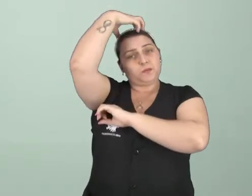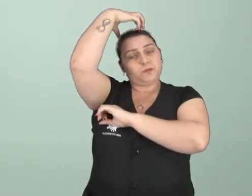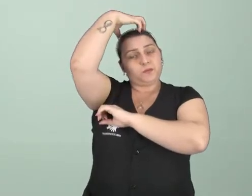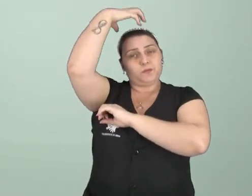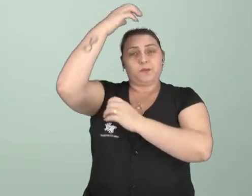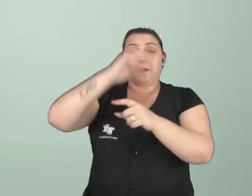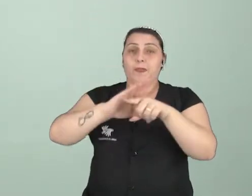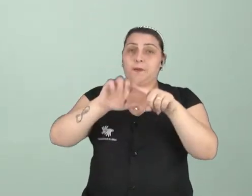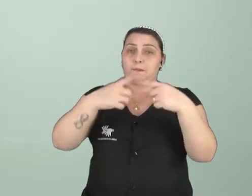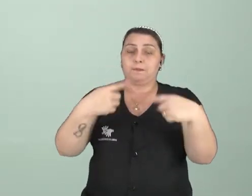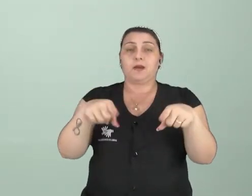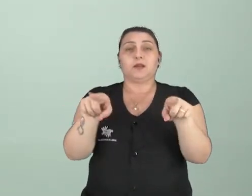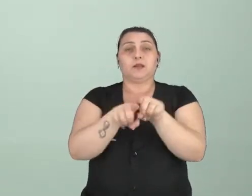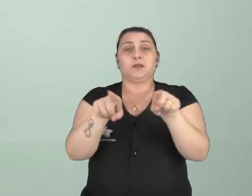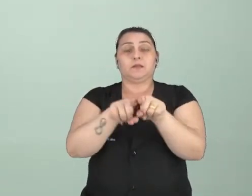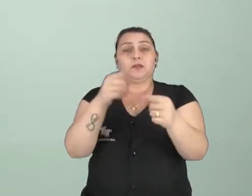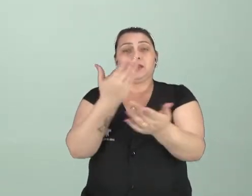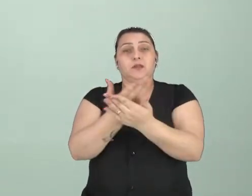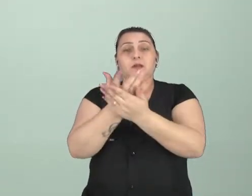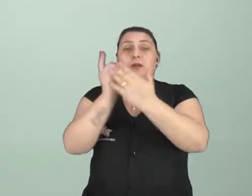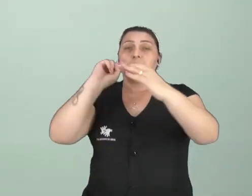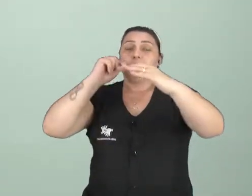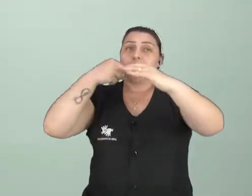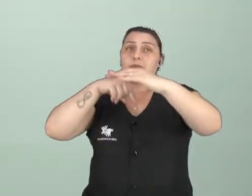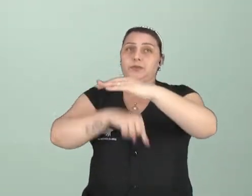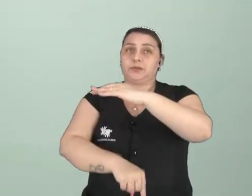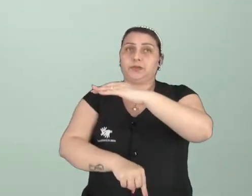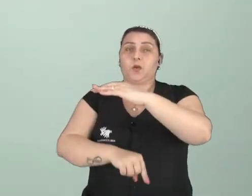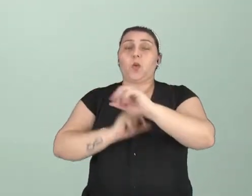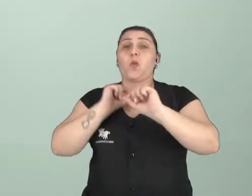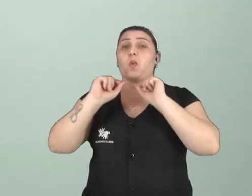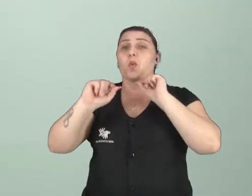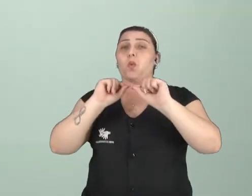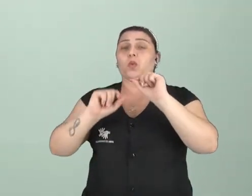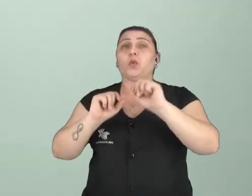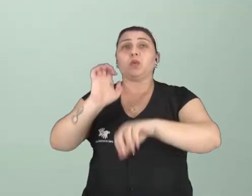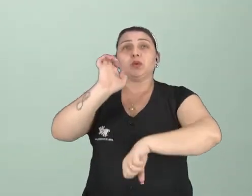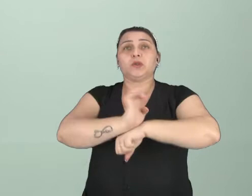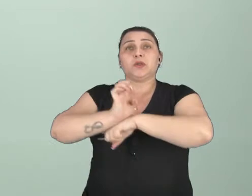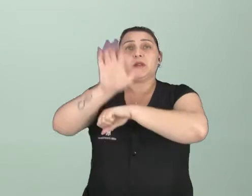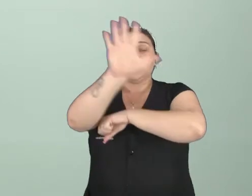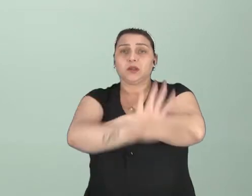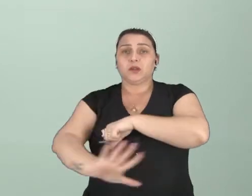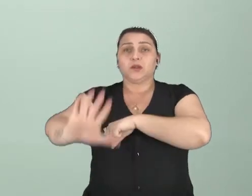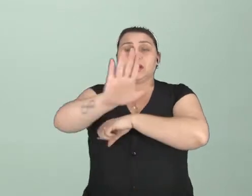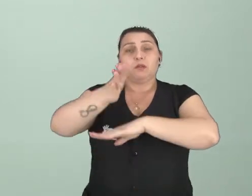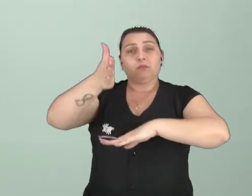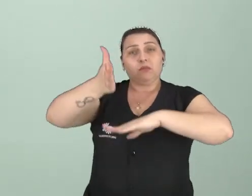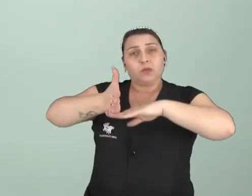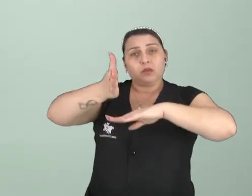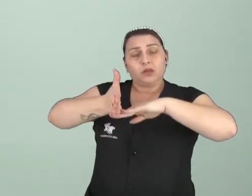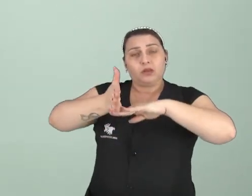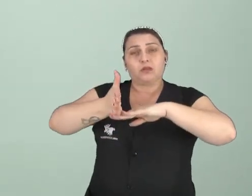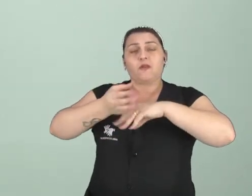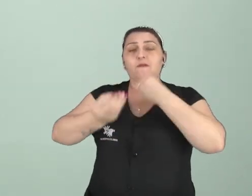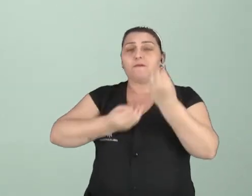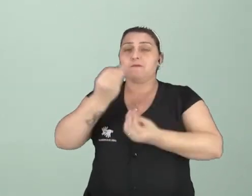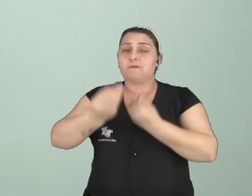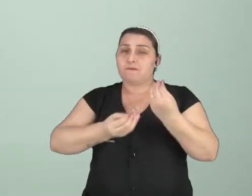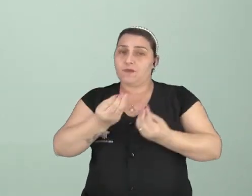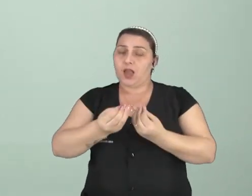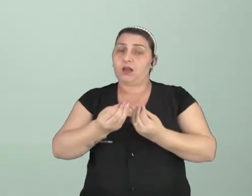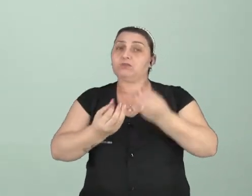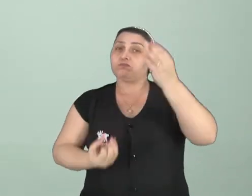certo? Mas a gente vai estudar profundamente o que é o Estado Nacional Moderno. Então a gente vai ver como